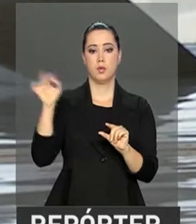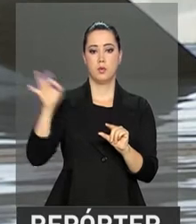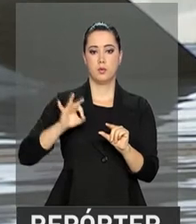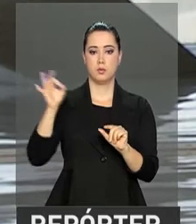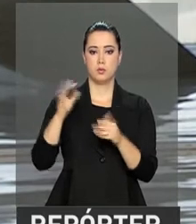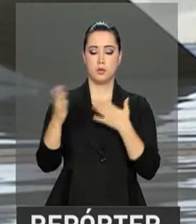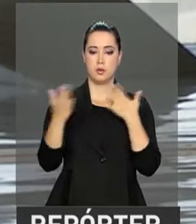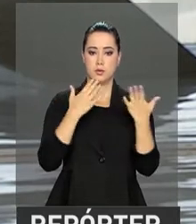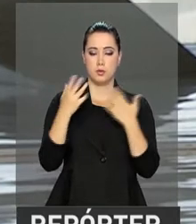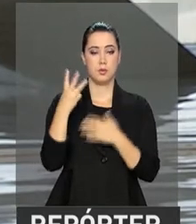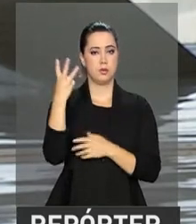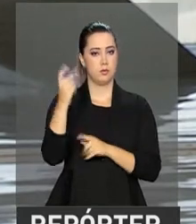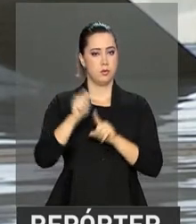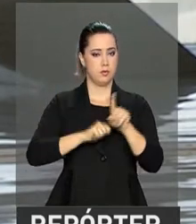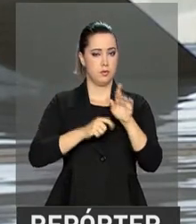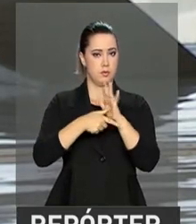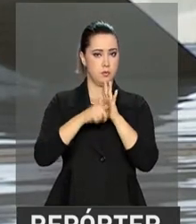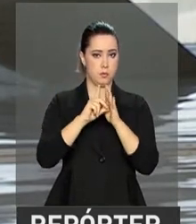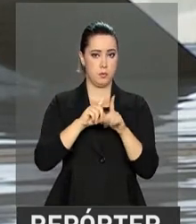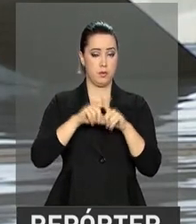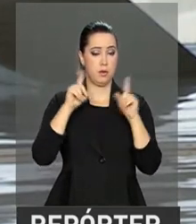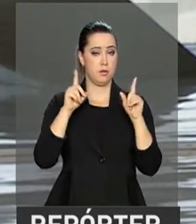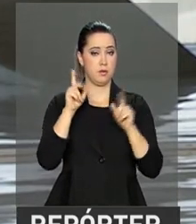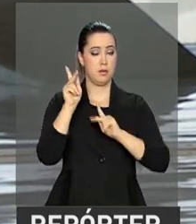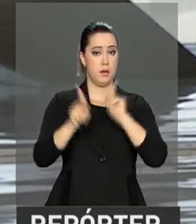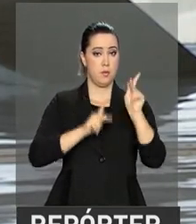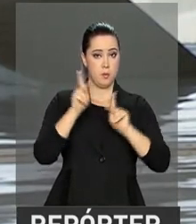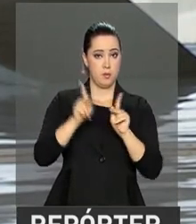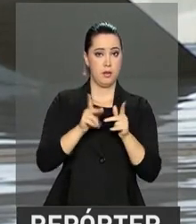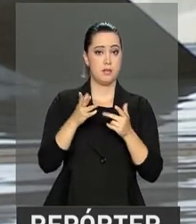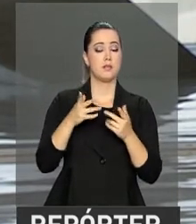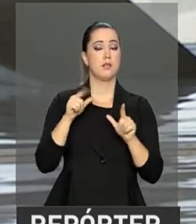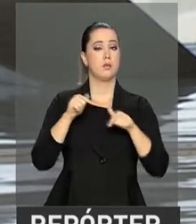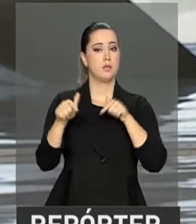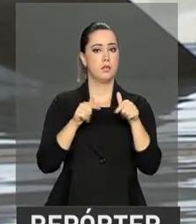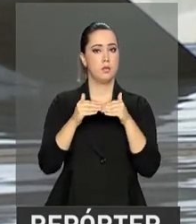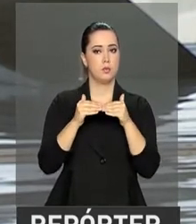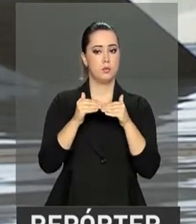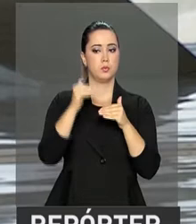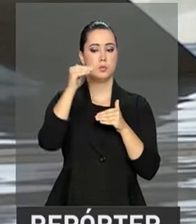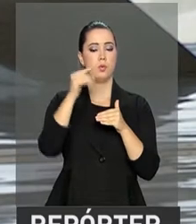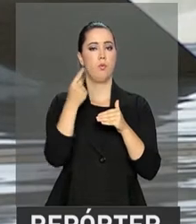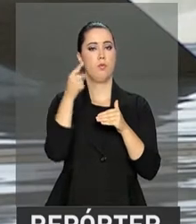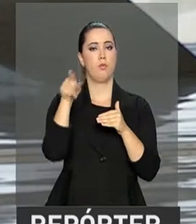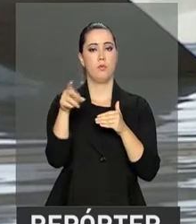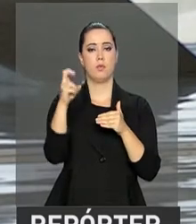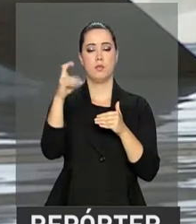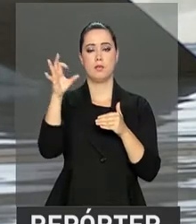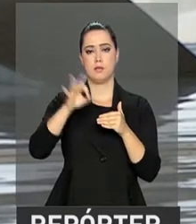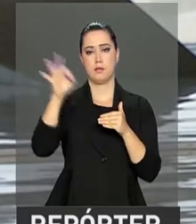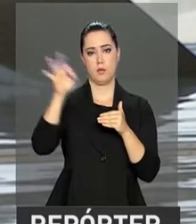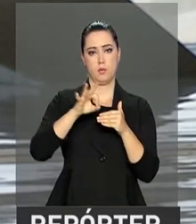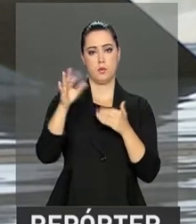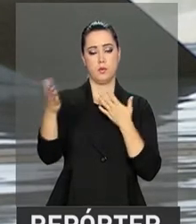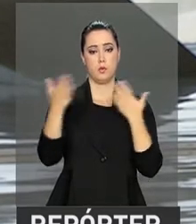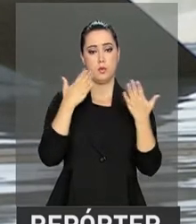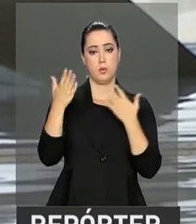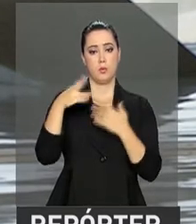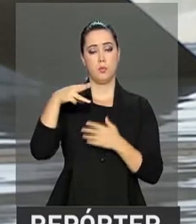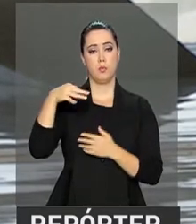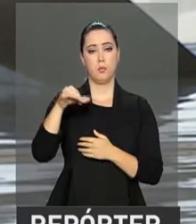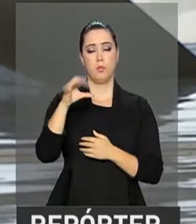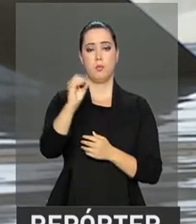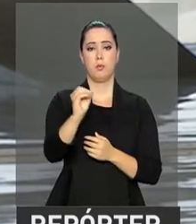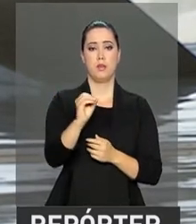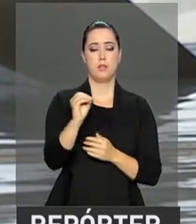ao trimestre anterior já a população ocupada apresentou um aumento de um e meio por cento em relação ao período de março